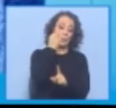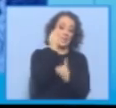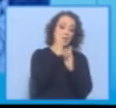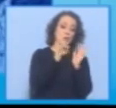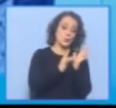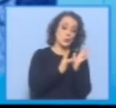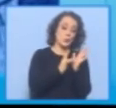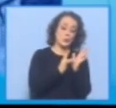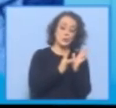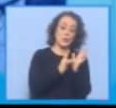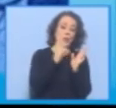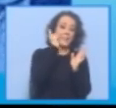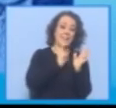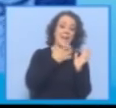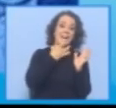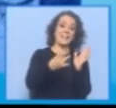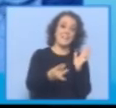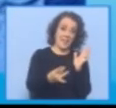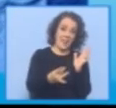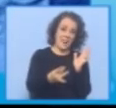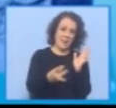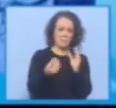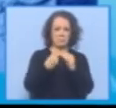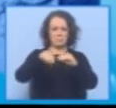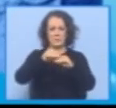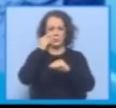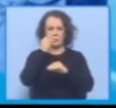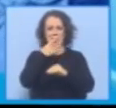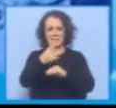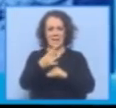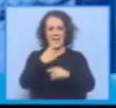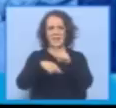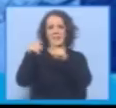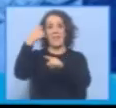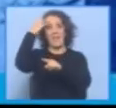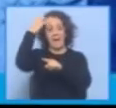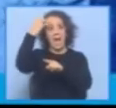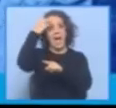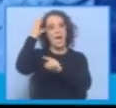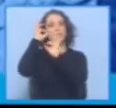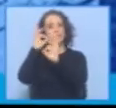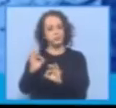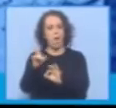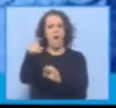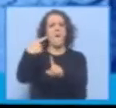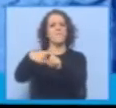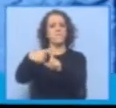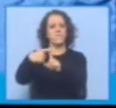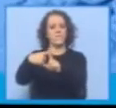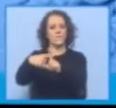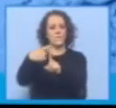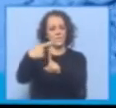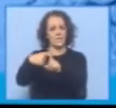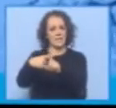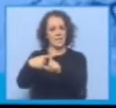nós, em todo caso, o dia de Natal se tem mais o Pai Natal. E nos Reis temos os Reis. Então, estou em vantagem em relação